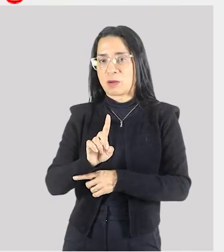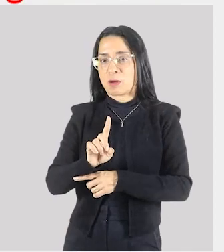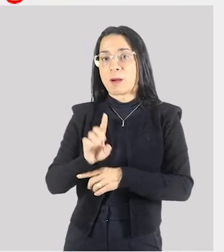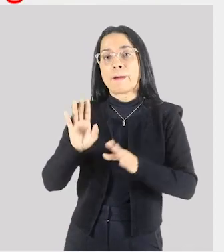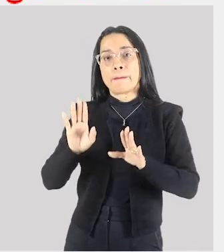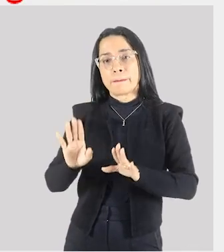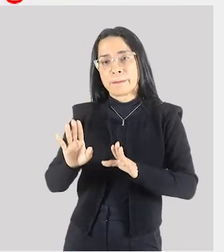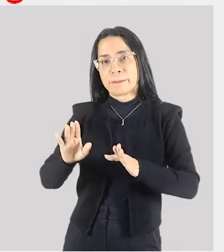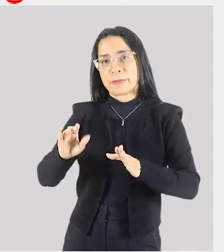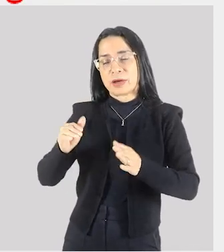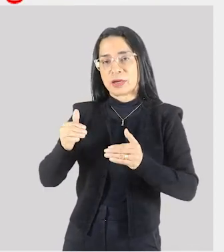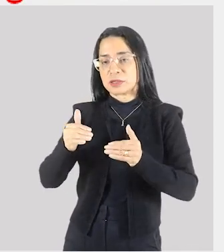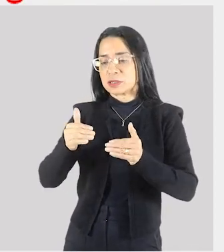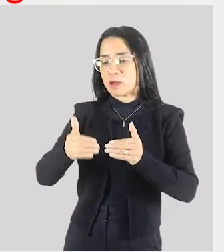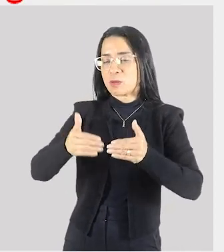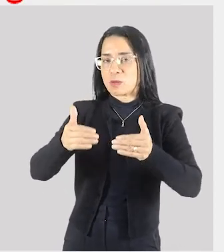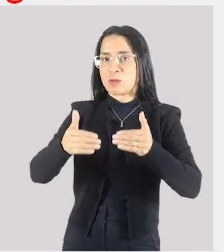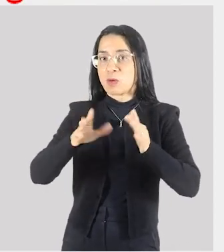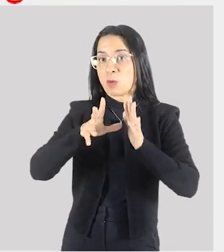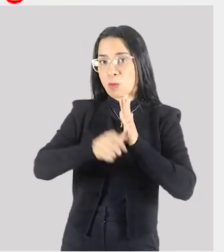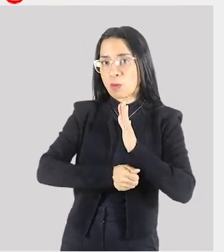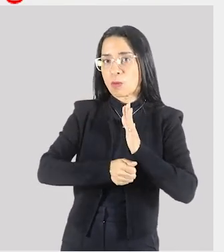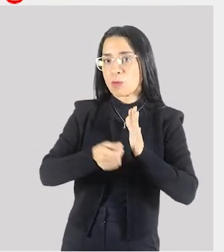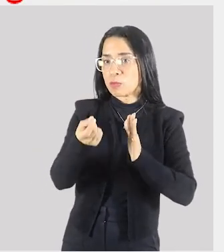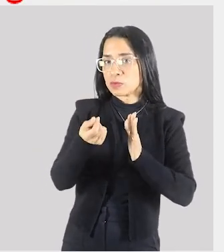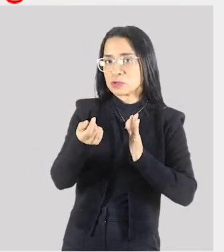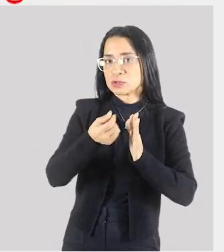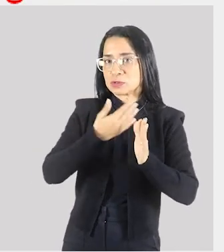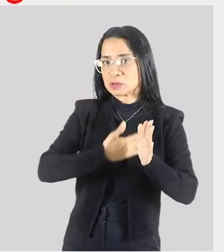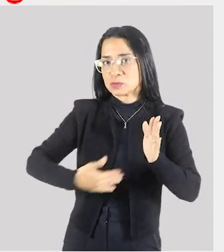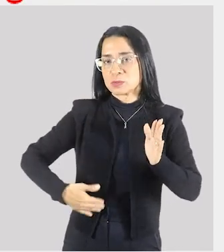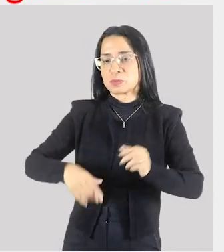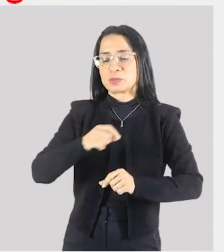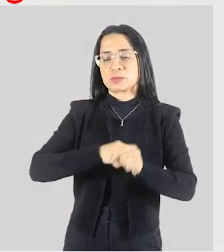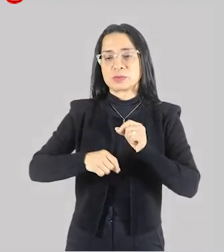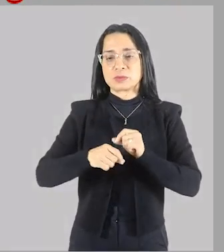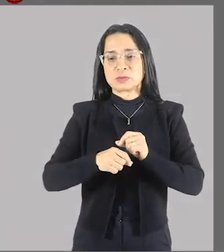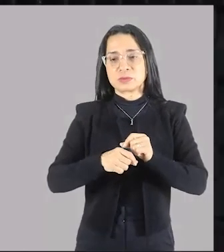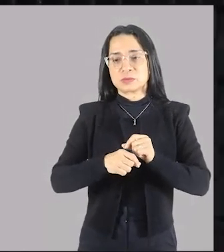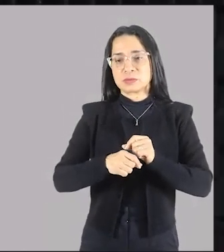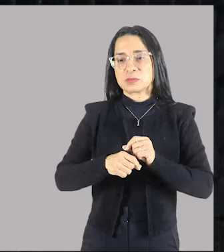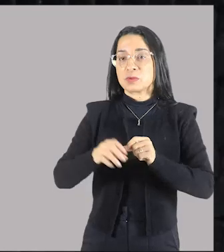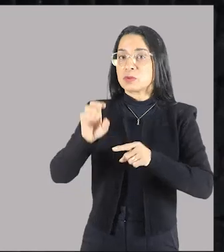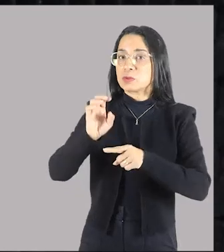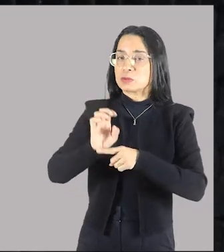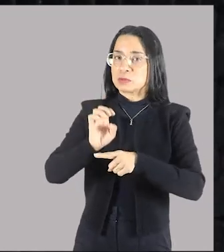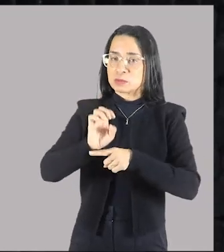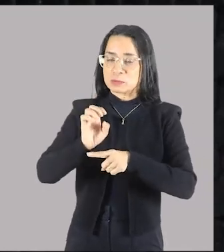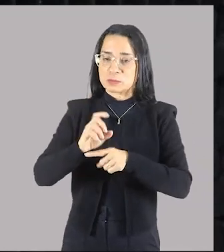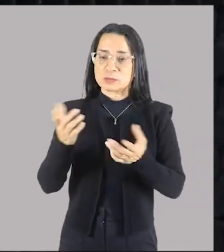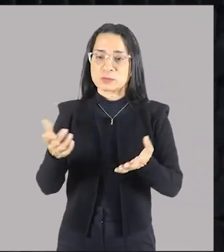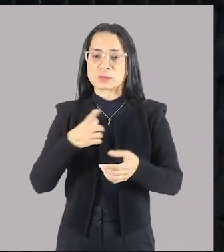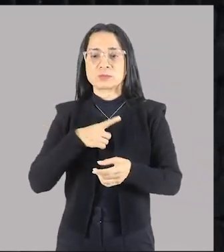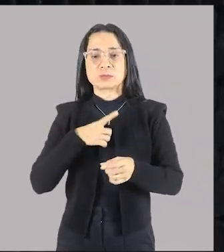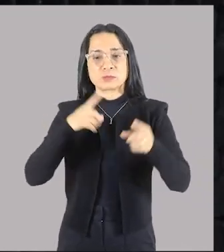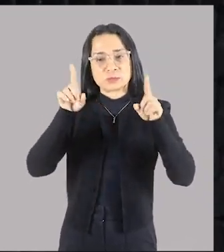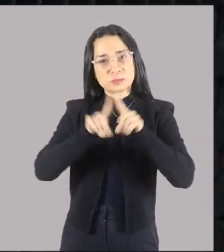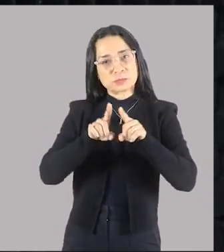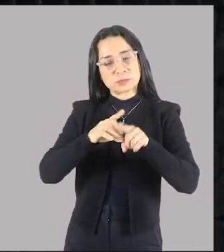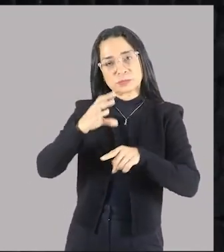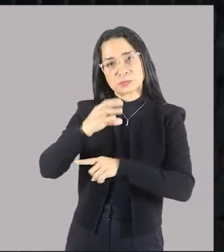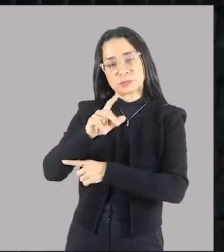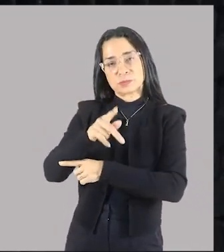verbas públicas, dos governos estaduais, nós vamos ter. Nós teremos uma CPI